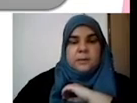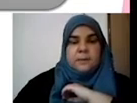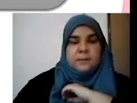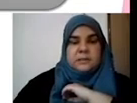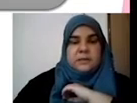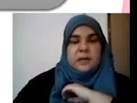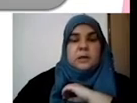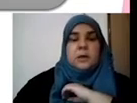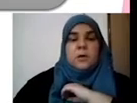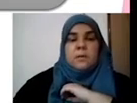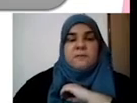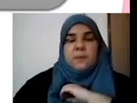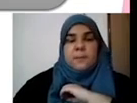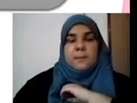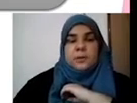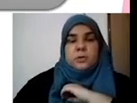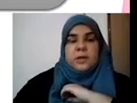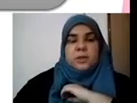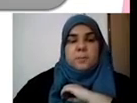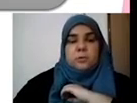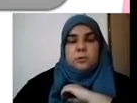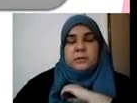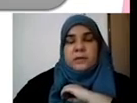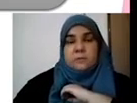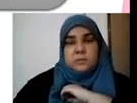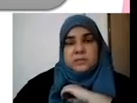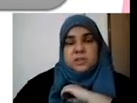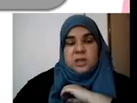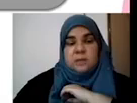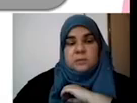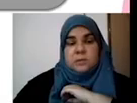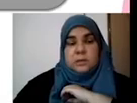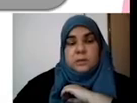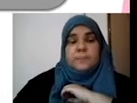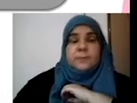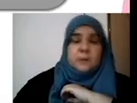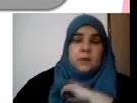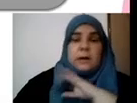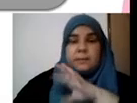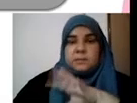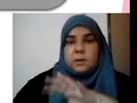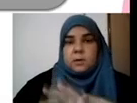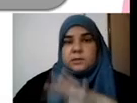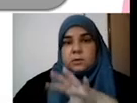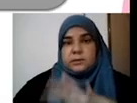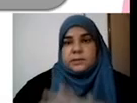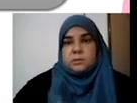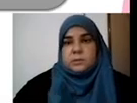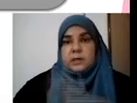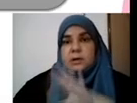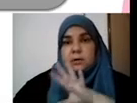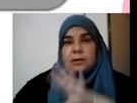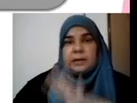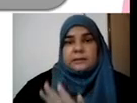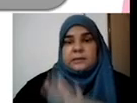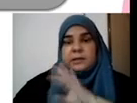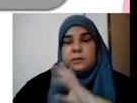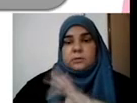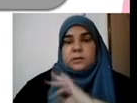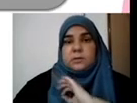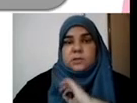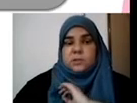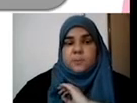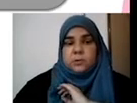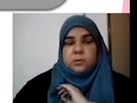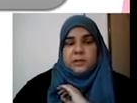podem representar uma forma particular de ponto notável nos trigêmeos. Então, a mesma coisa acontece no triângulo. Cada